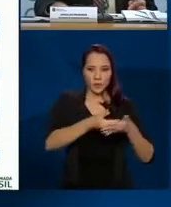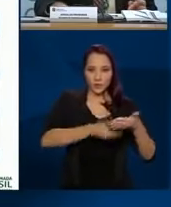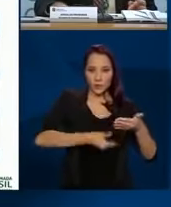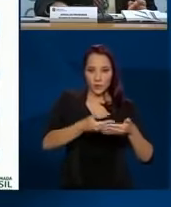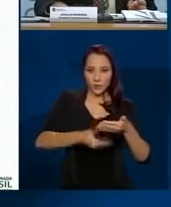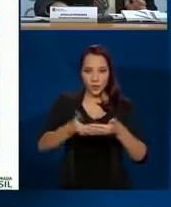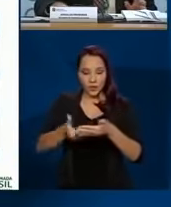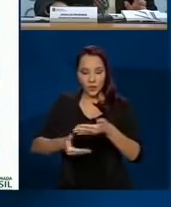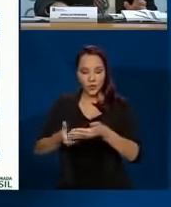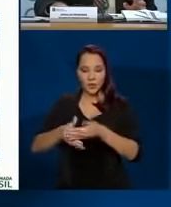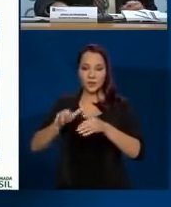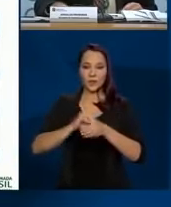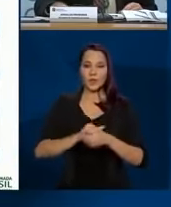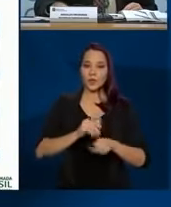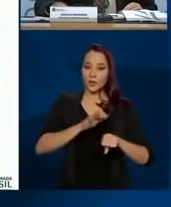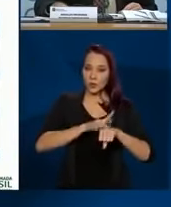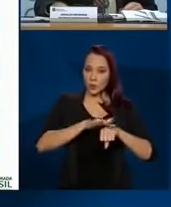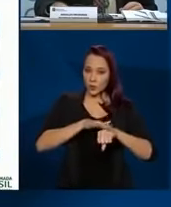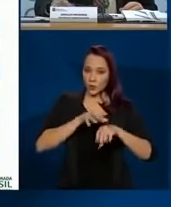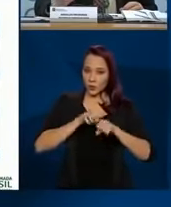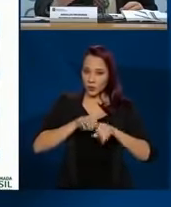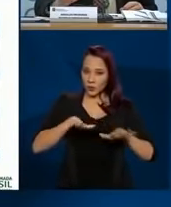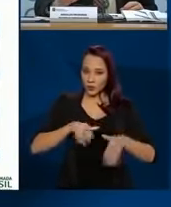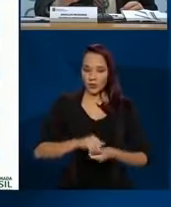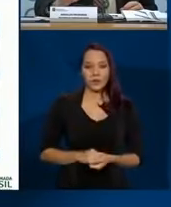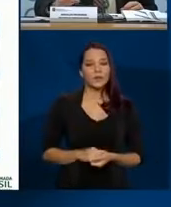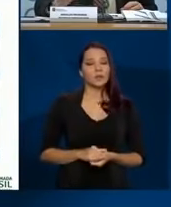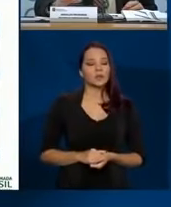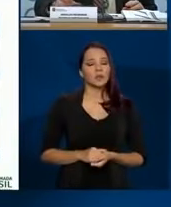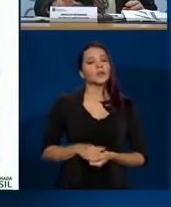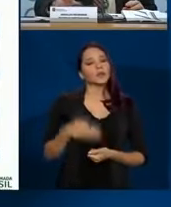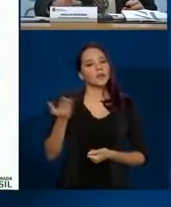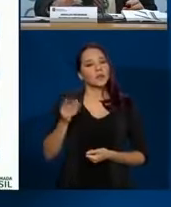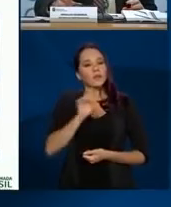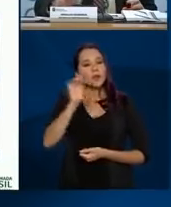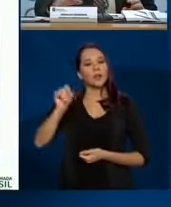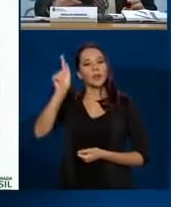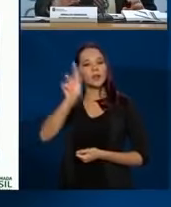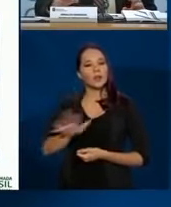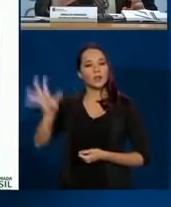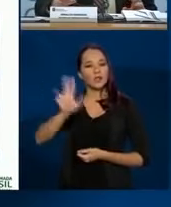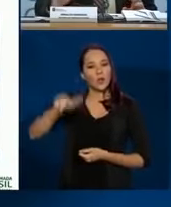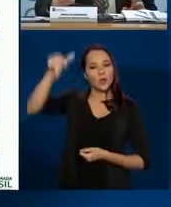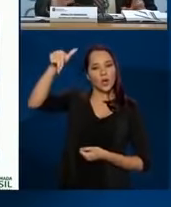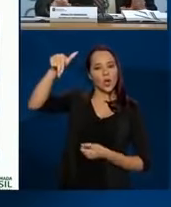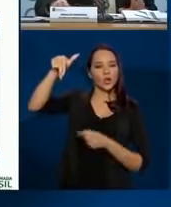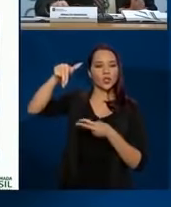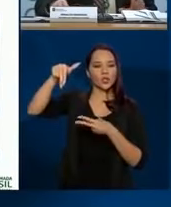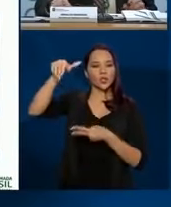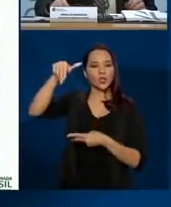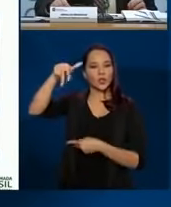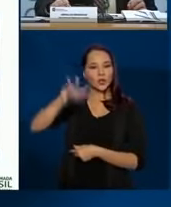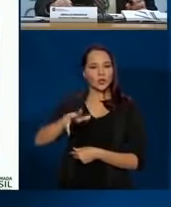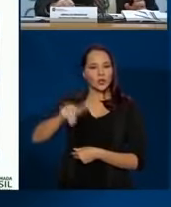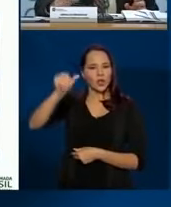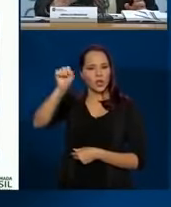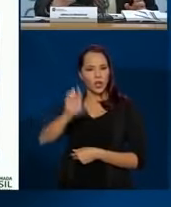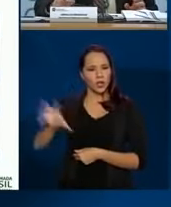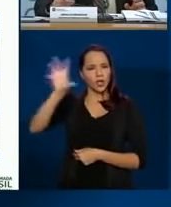boletim epidemiológico, né? Tanto por região norte, nordeste, sul, sudeste e